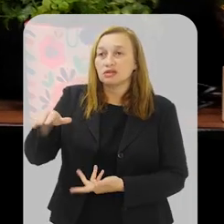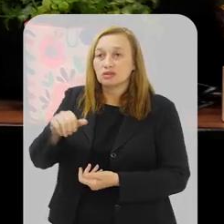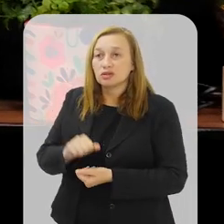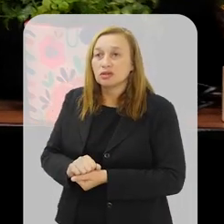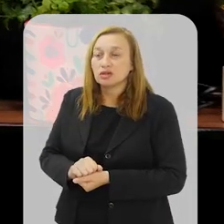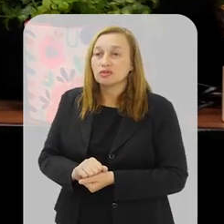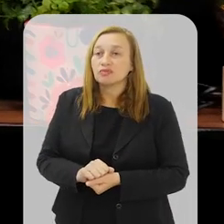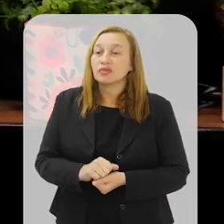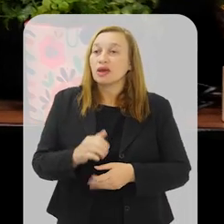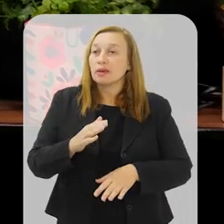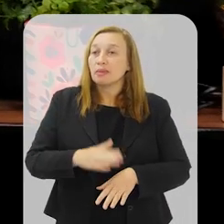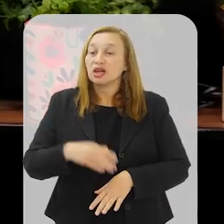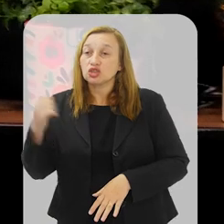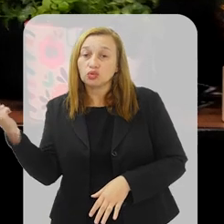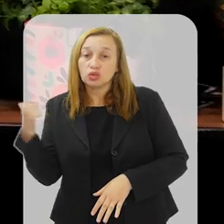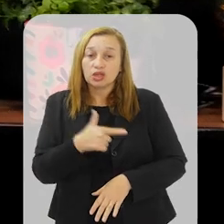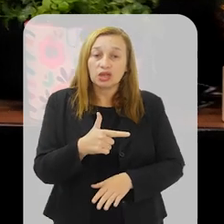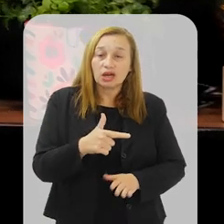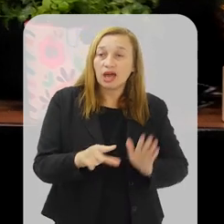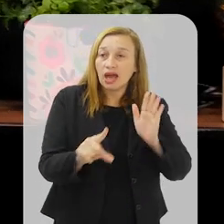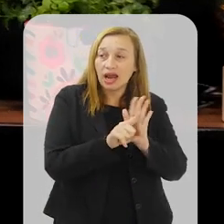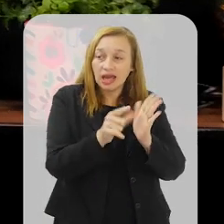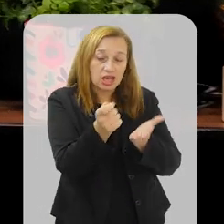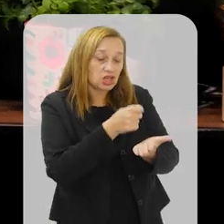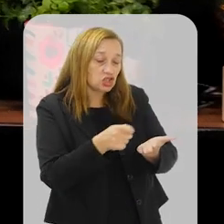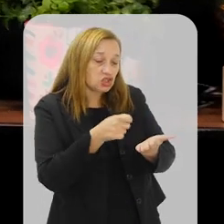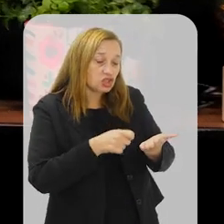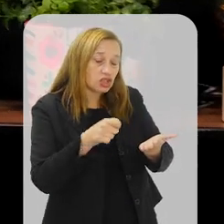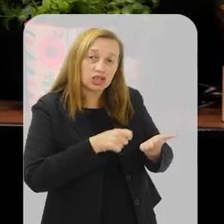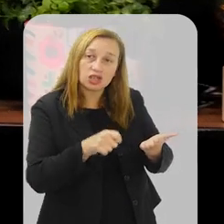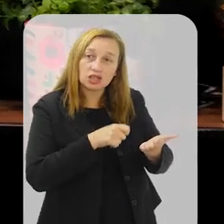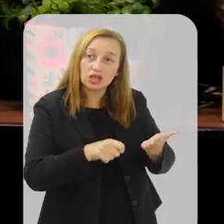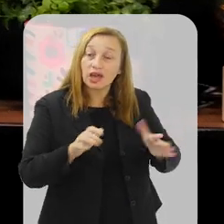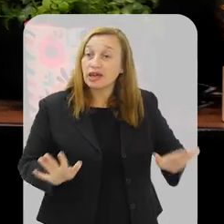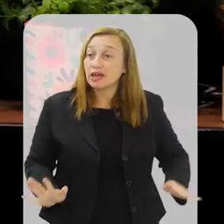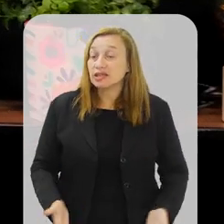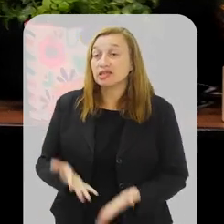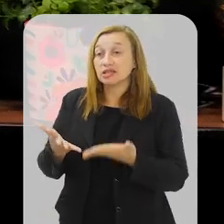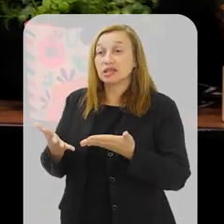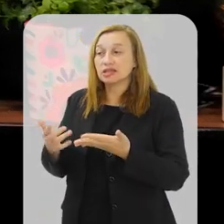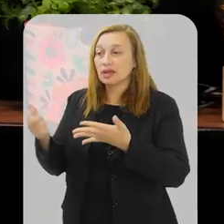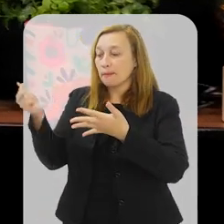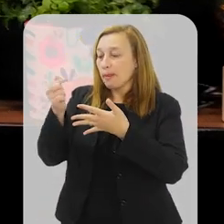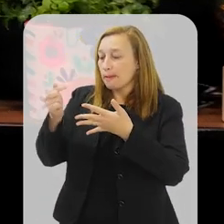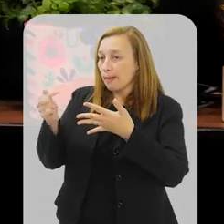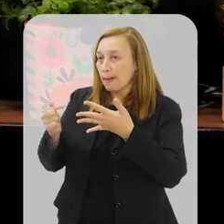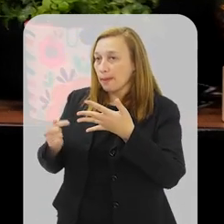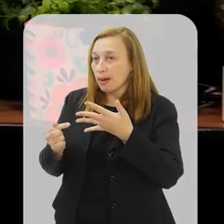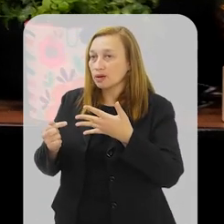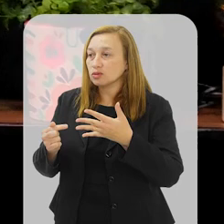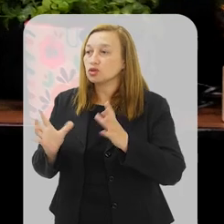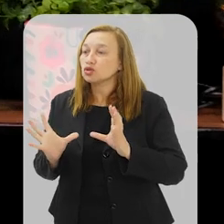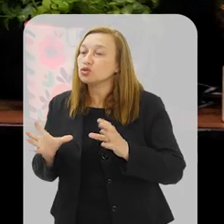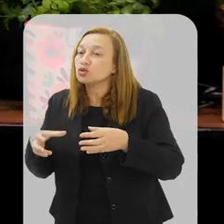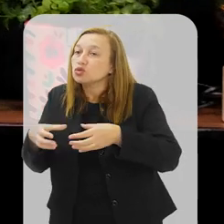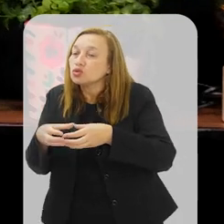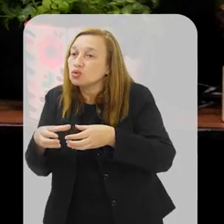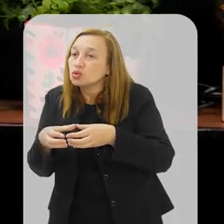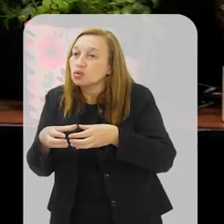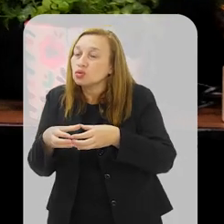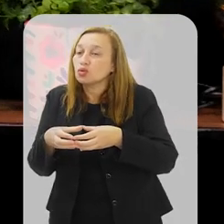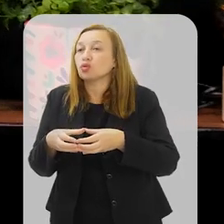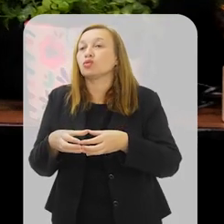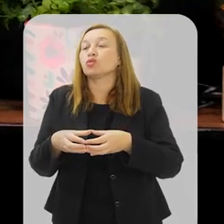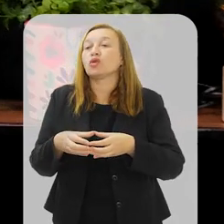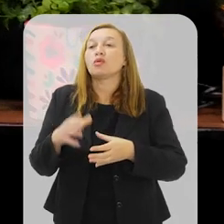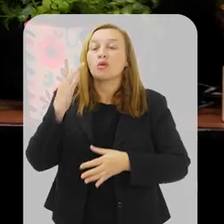que é aquilo que muitas vezes vai além né da mera legislação escrita pesada que são justamente iniciativas pontuais